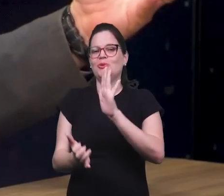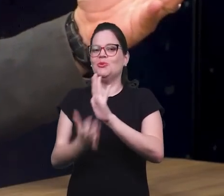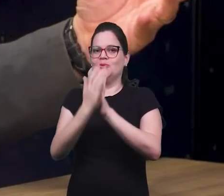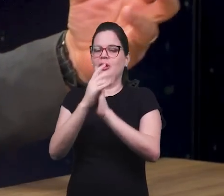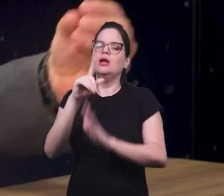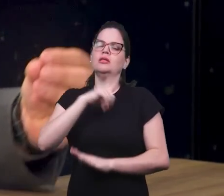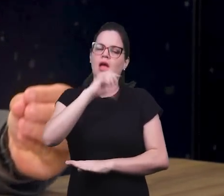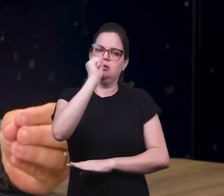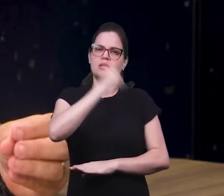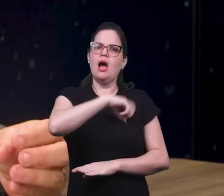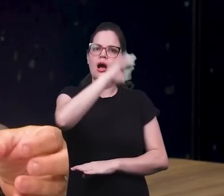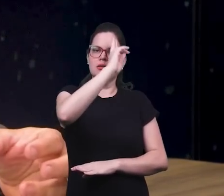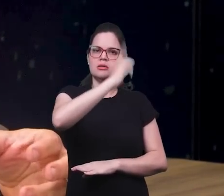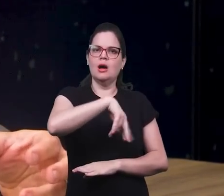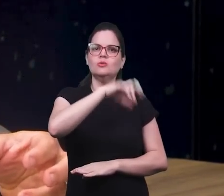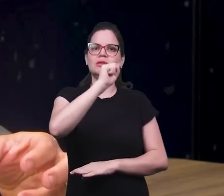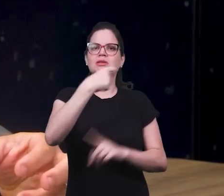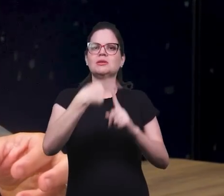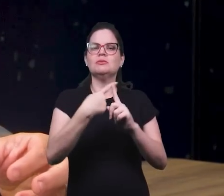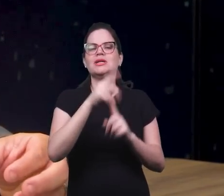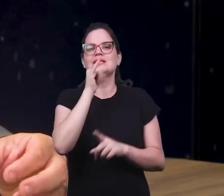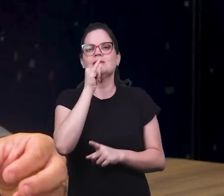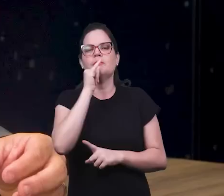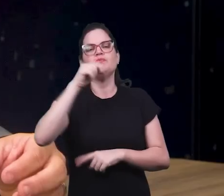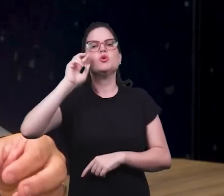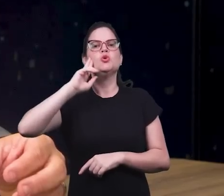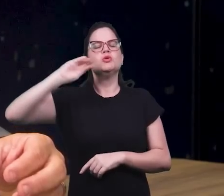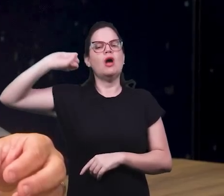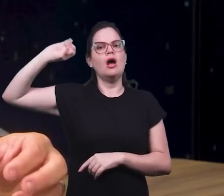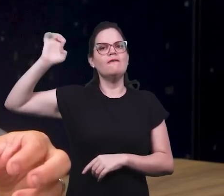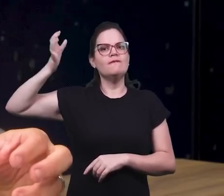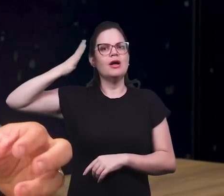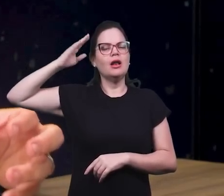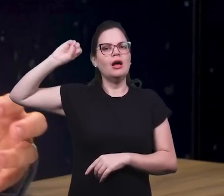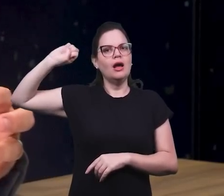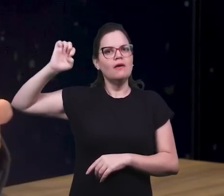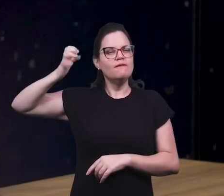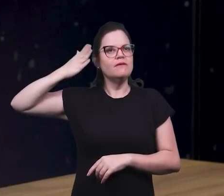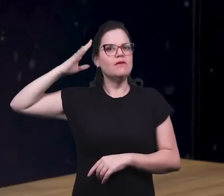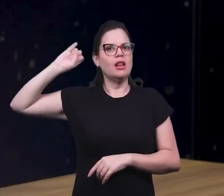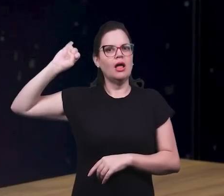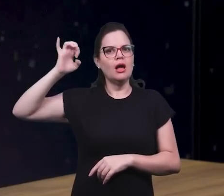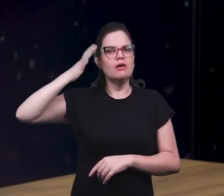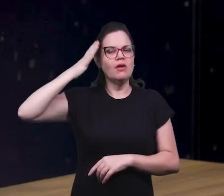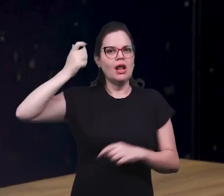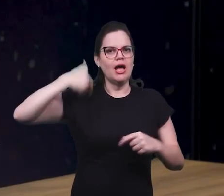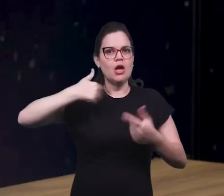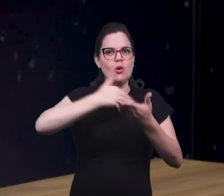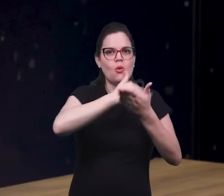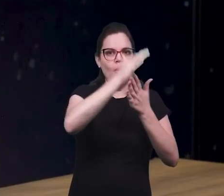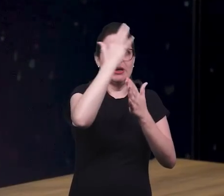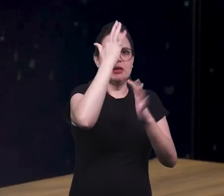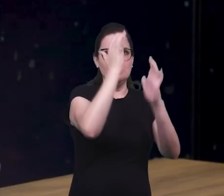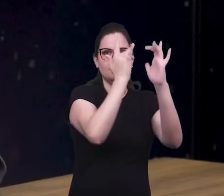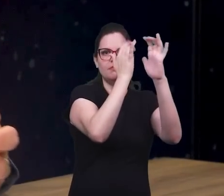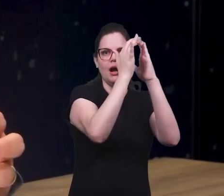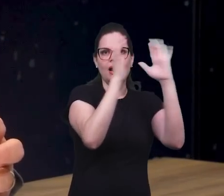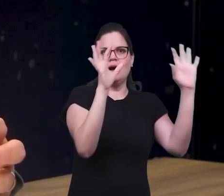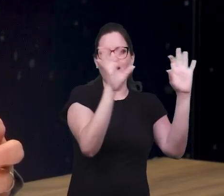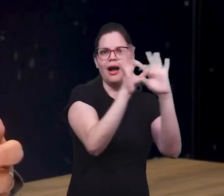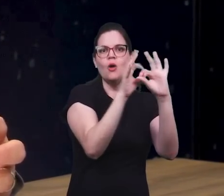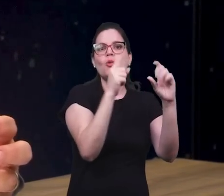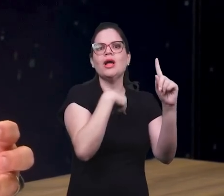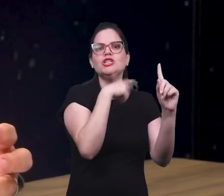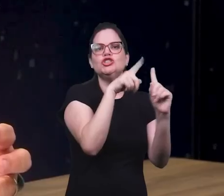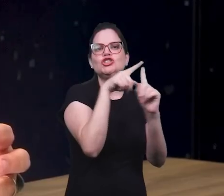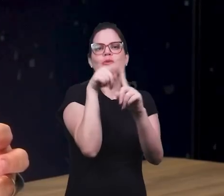parte racional? Existe. Que à medida que nós recebemos a revelação do Senhor, a razão agora ela vai unir a isso e ela não vai